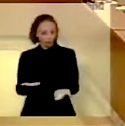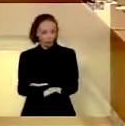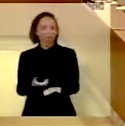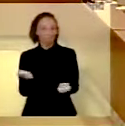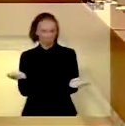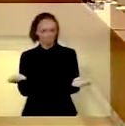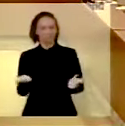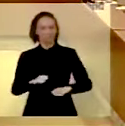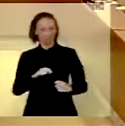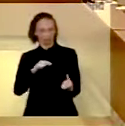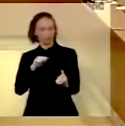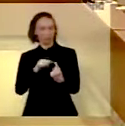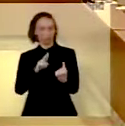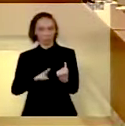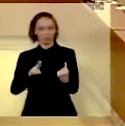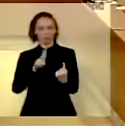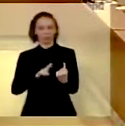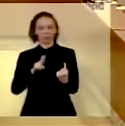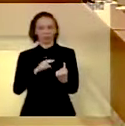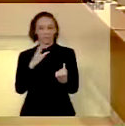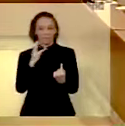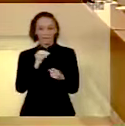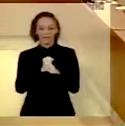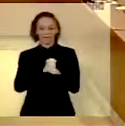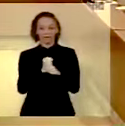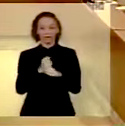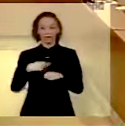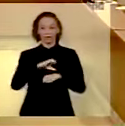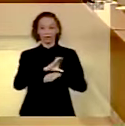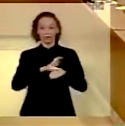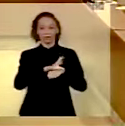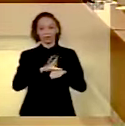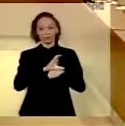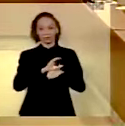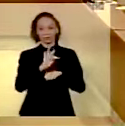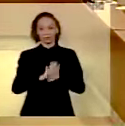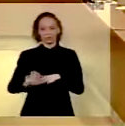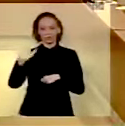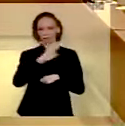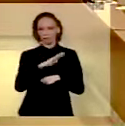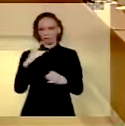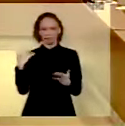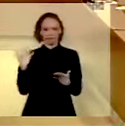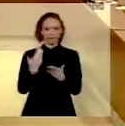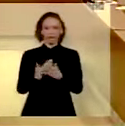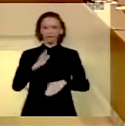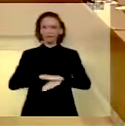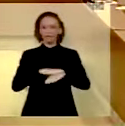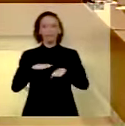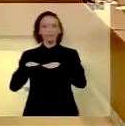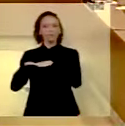dias atuais, em que completamos 30 anos de nossa Constituição, o mais longo período de